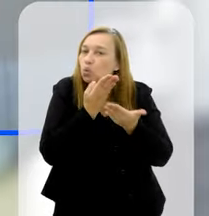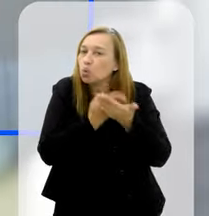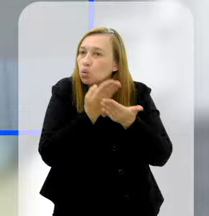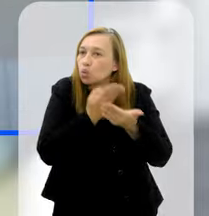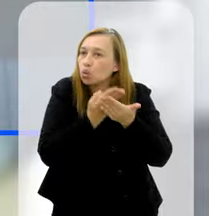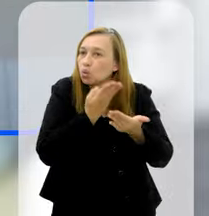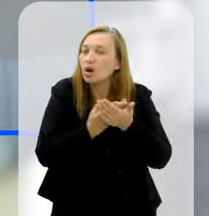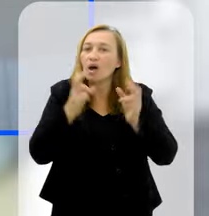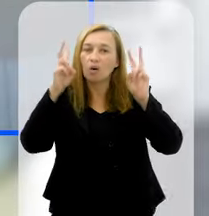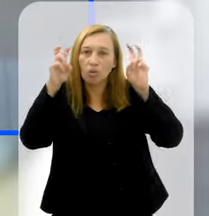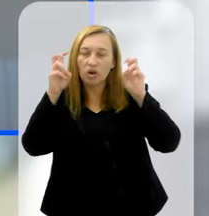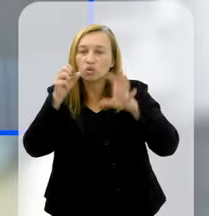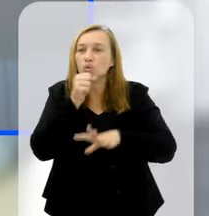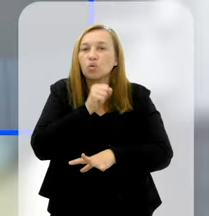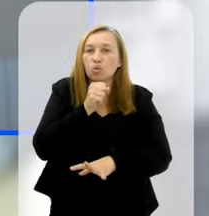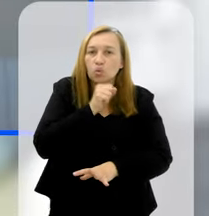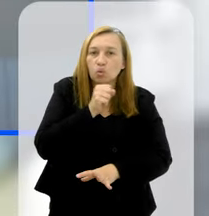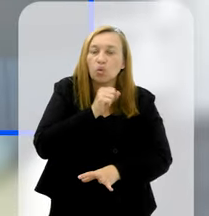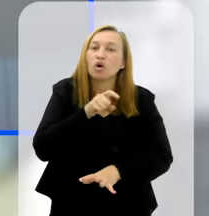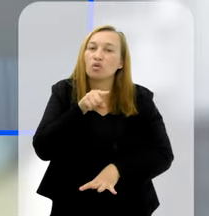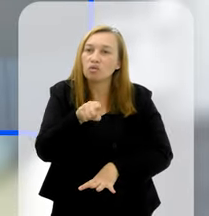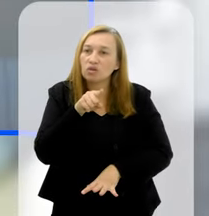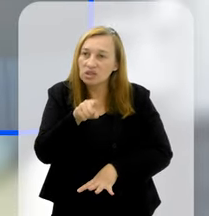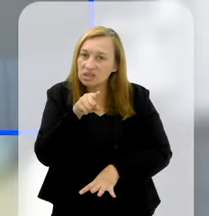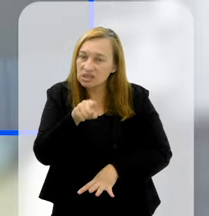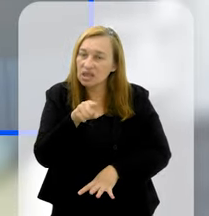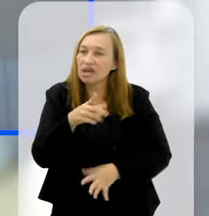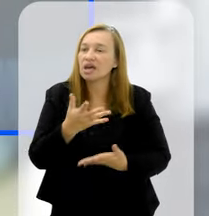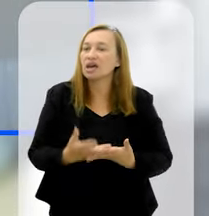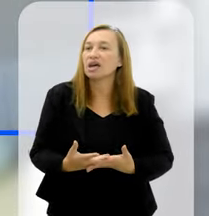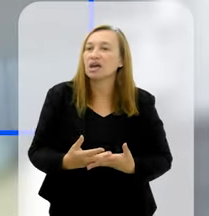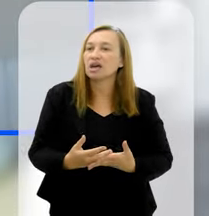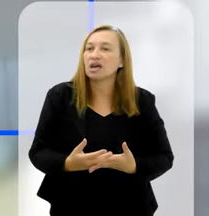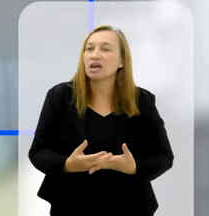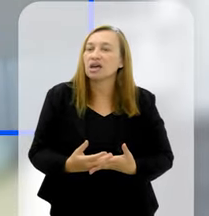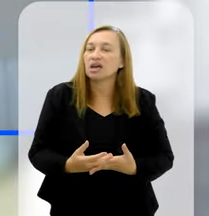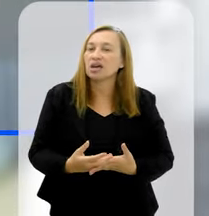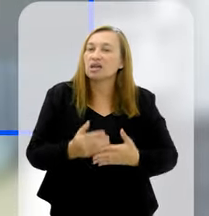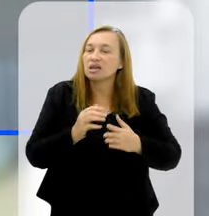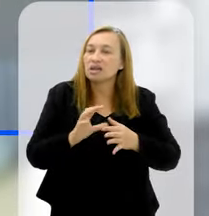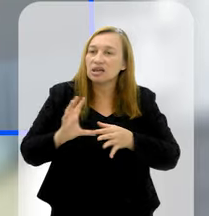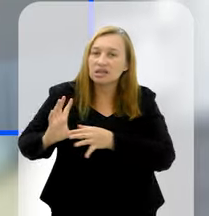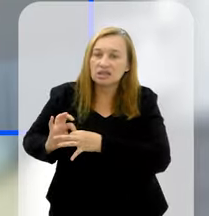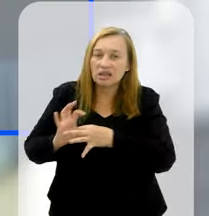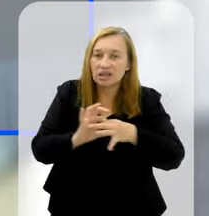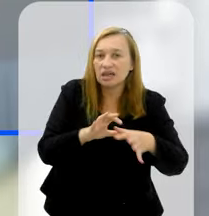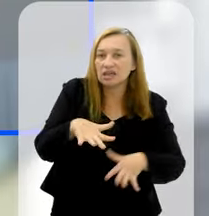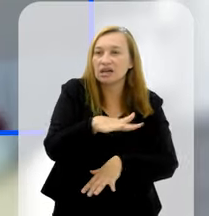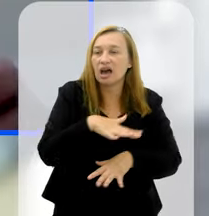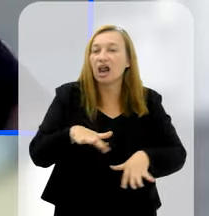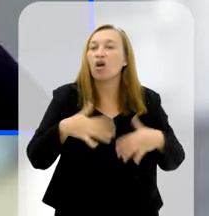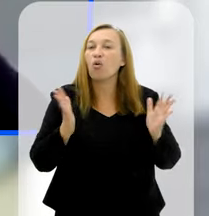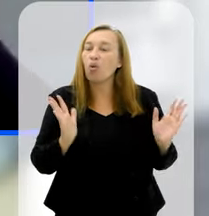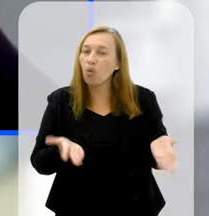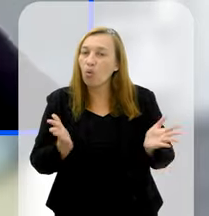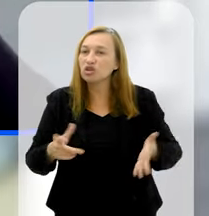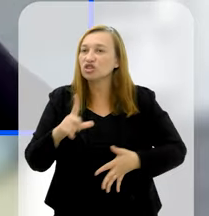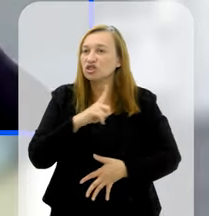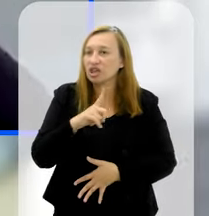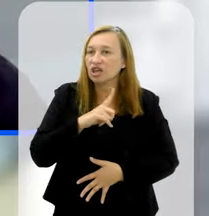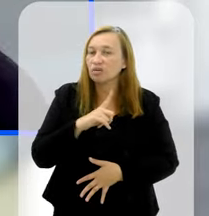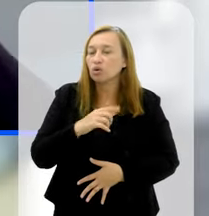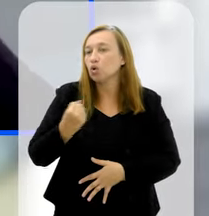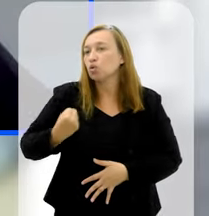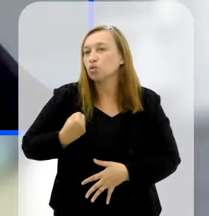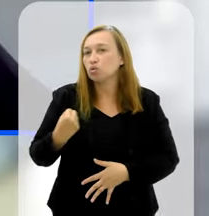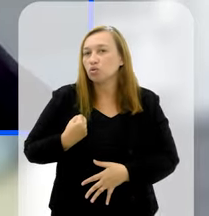você estudar a questão do envelhecimento, você se especializar nesse campo. E hoje nós